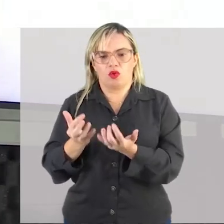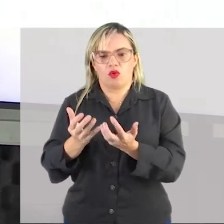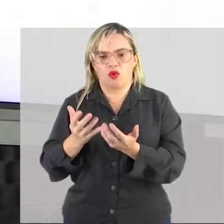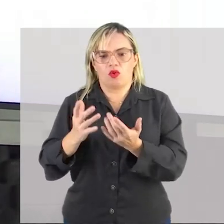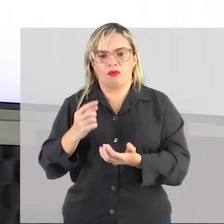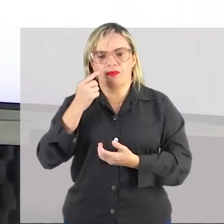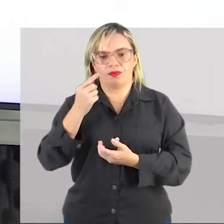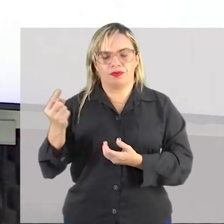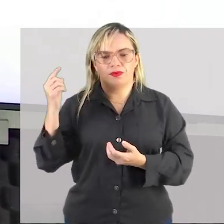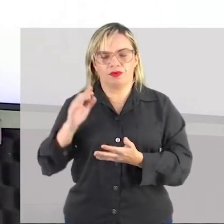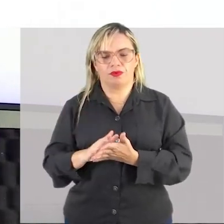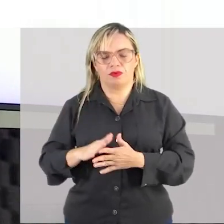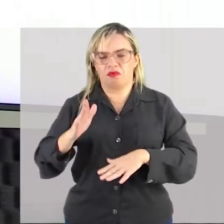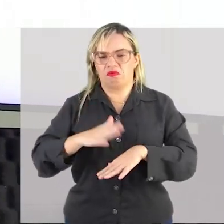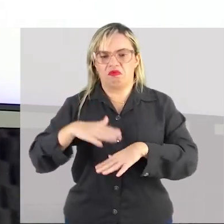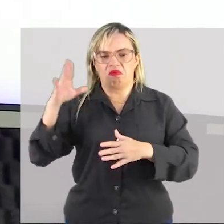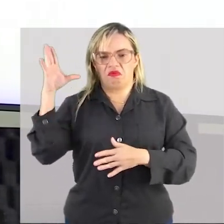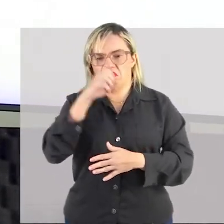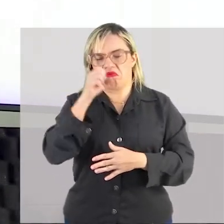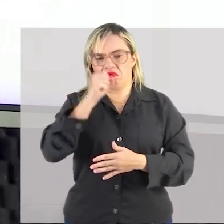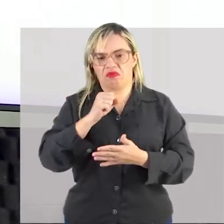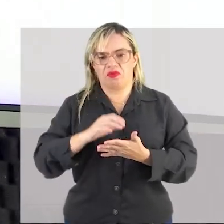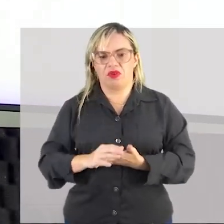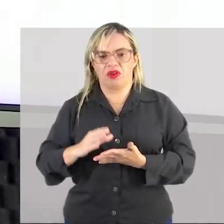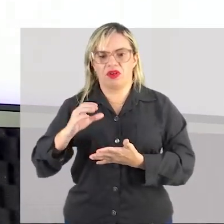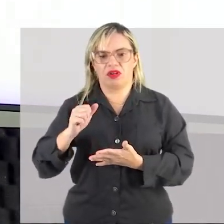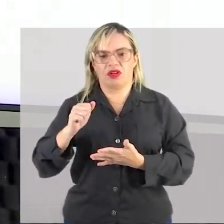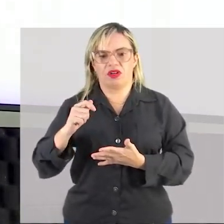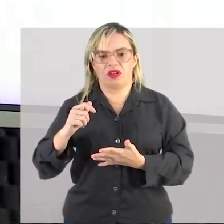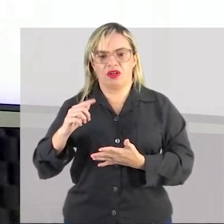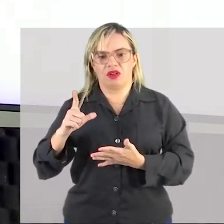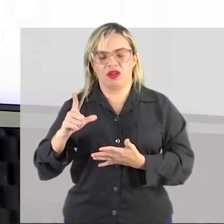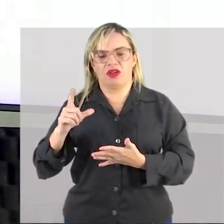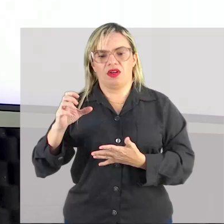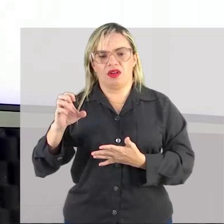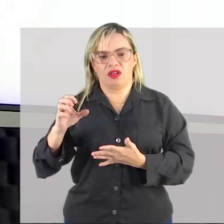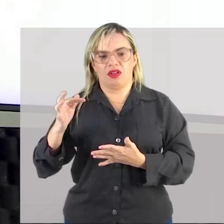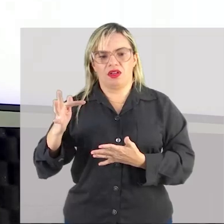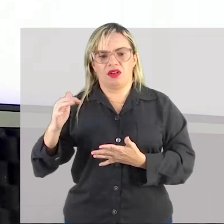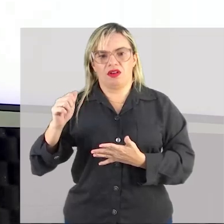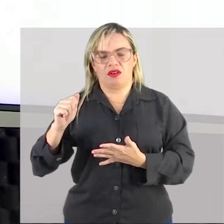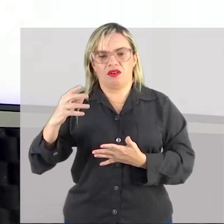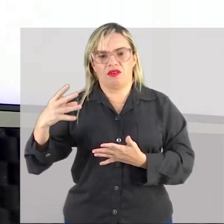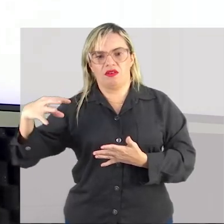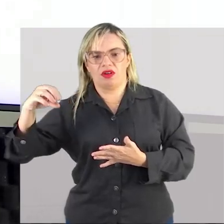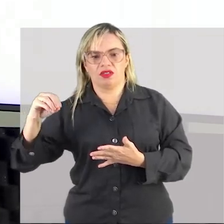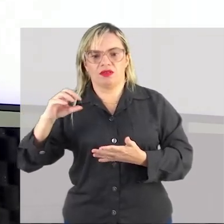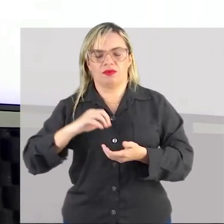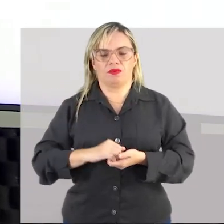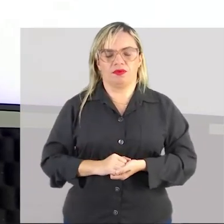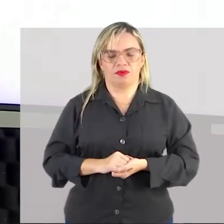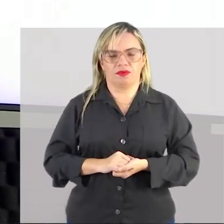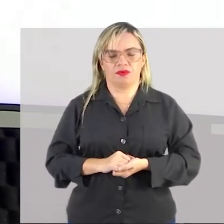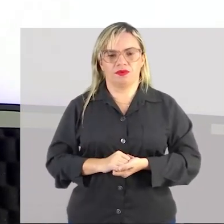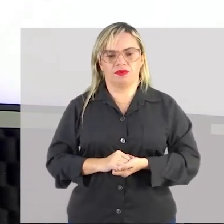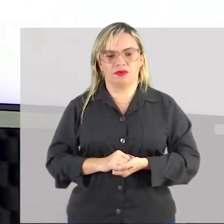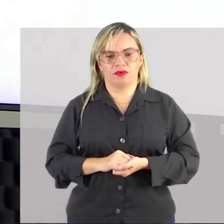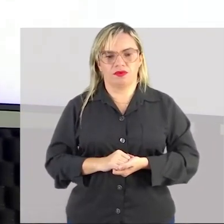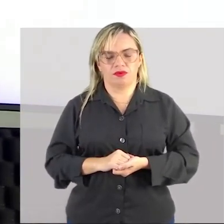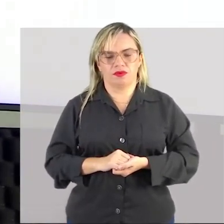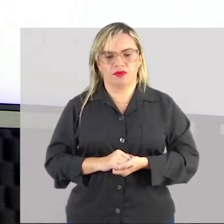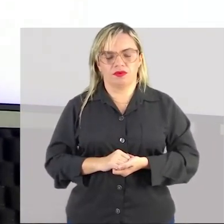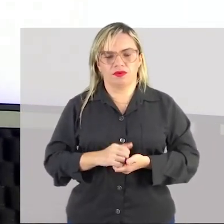Muito rápida, eu tenho uma calefação. Então, olha só. Quando eu